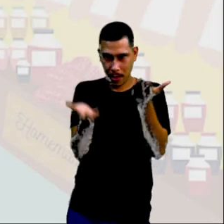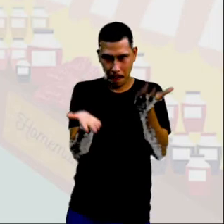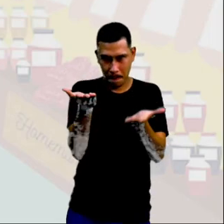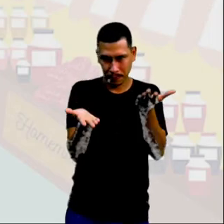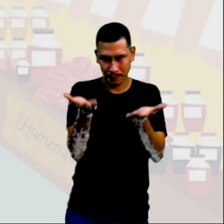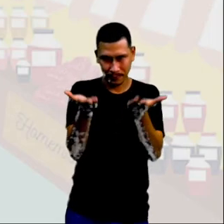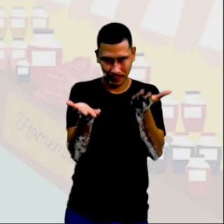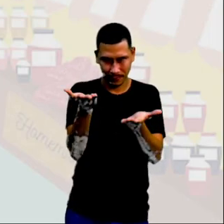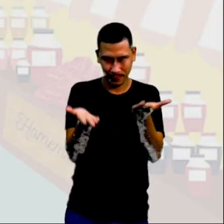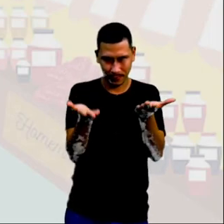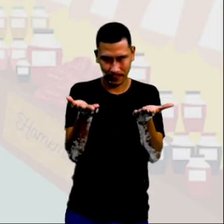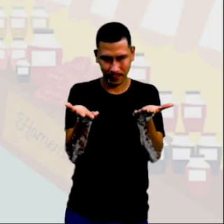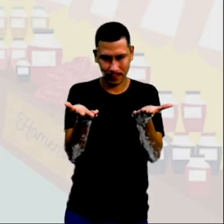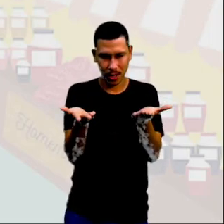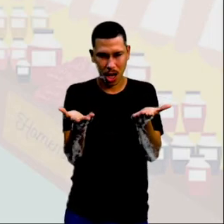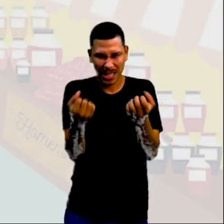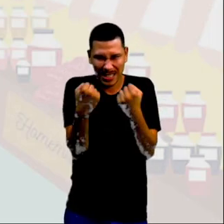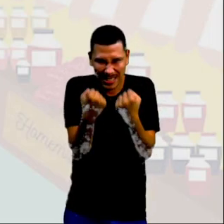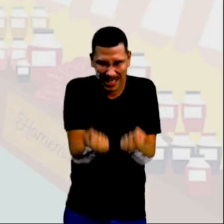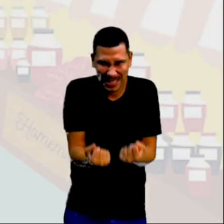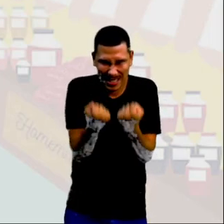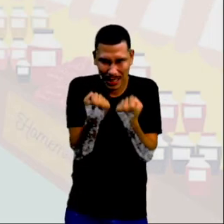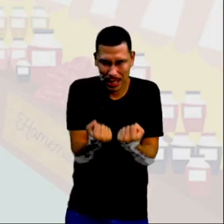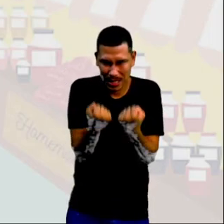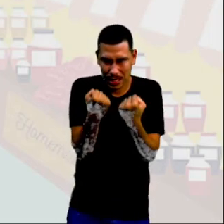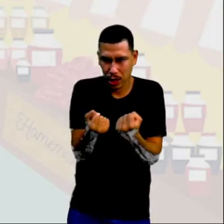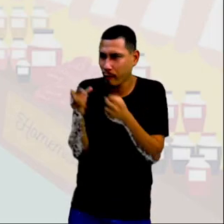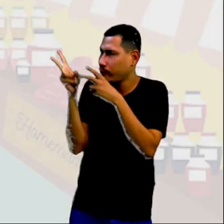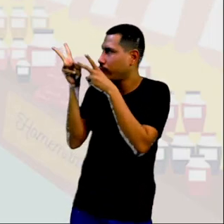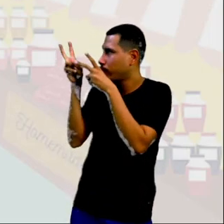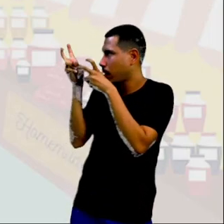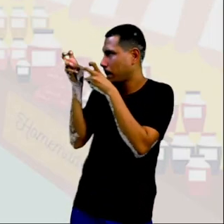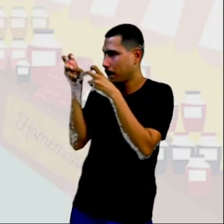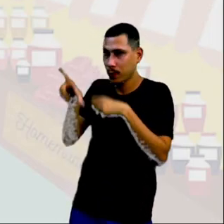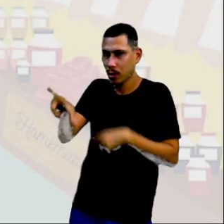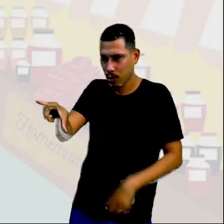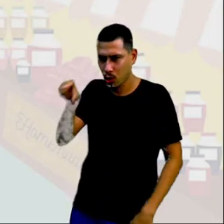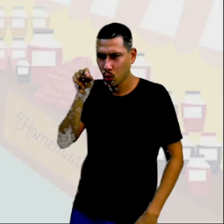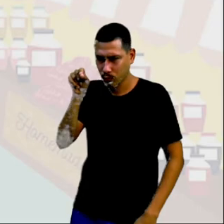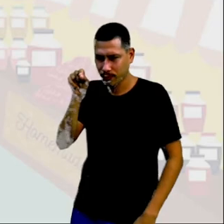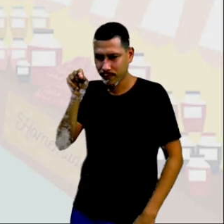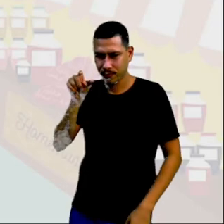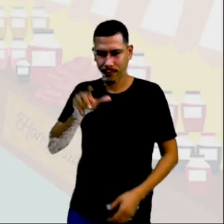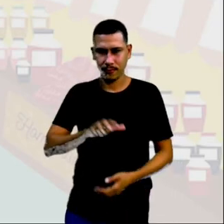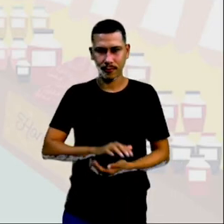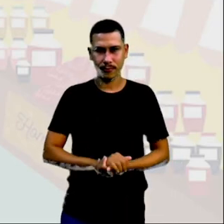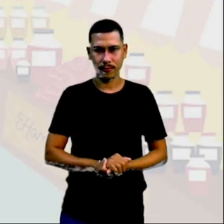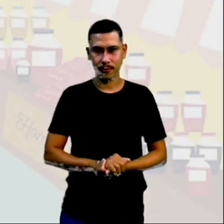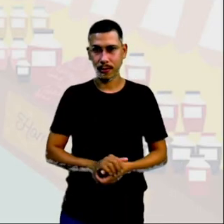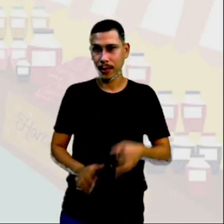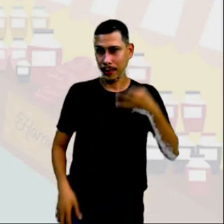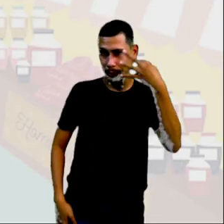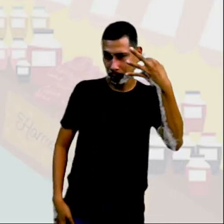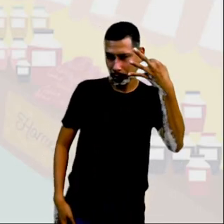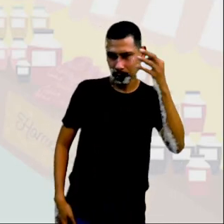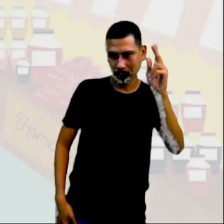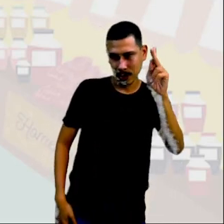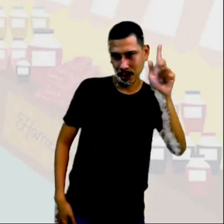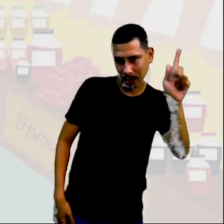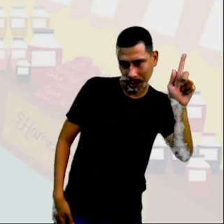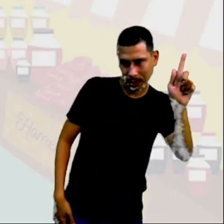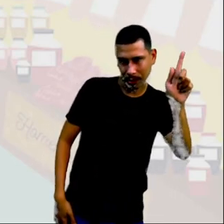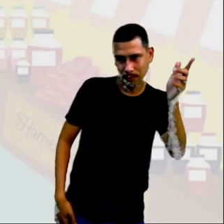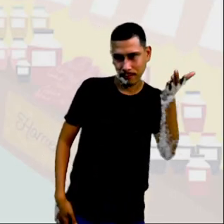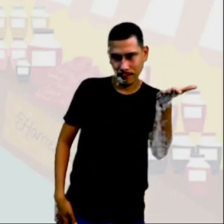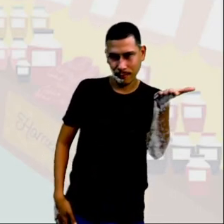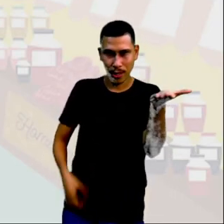pratos, alguns pesos, tá certo? No caso, eu vou escolher um desses pesos apenas, que mede 3 quilos. E do outro